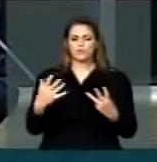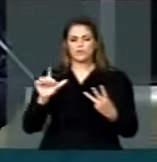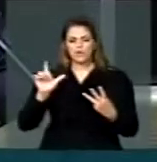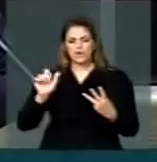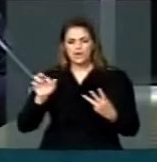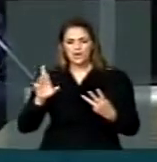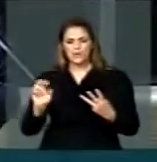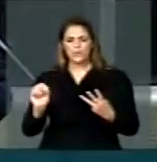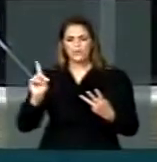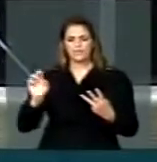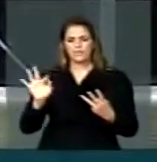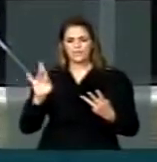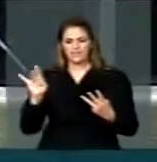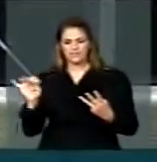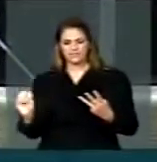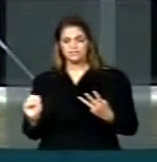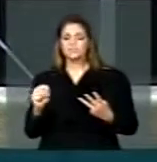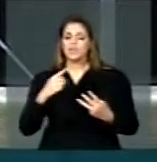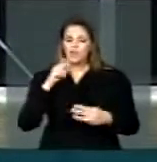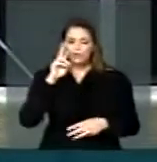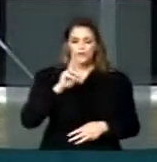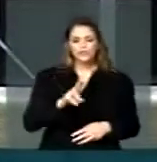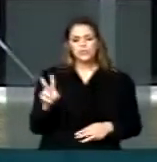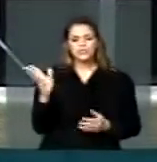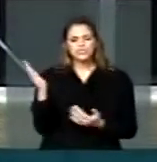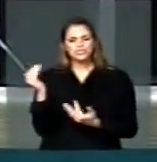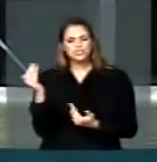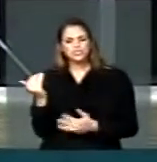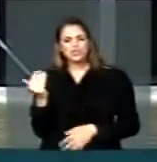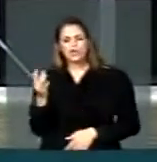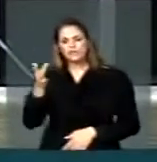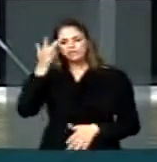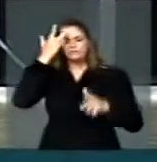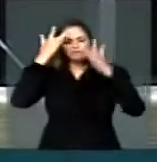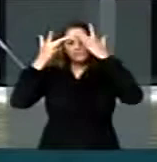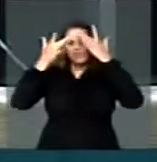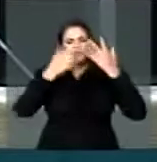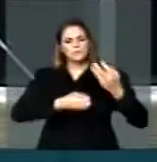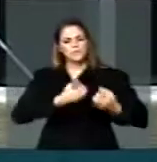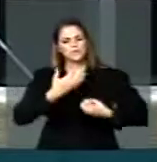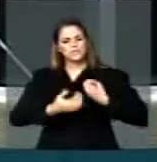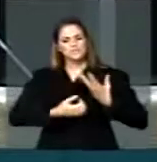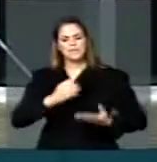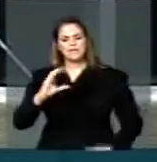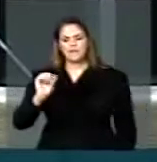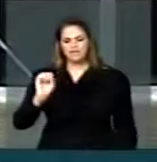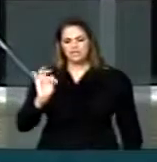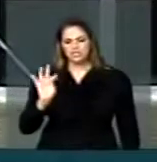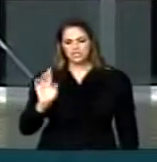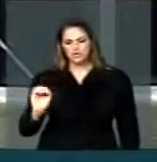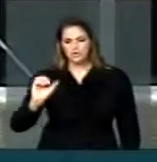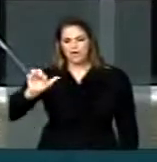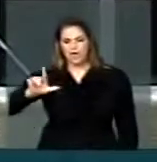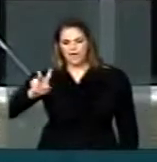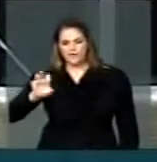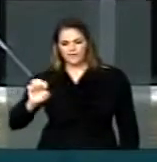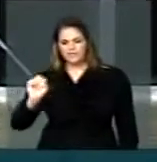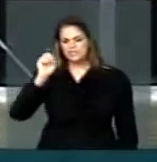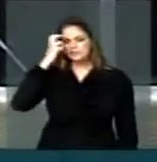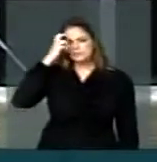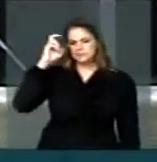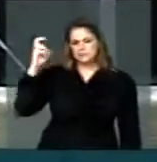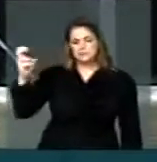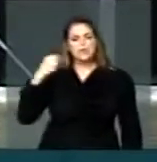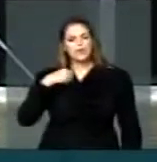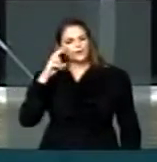Freitas. Eu vi jovens recitando Castro Alves. Eu vi jovens fazendo, de fato, declarações nas suas análises